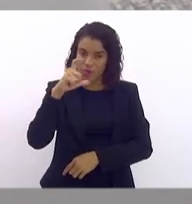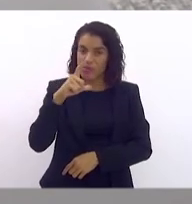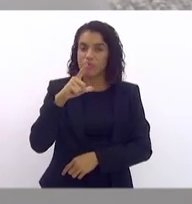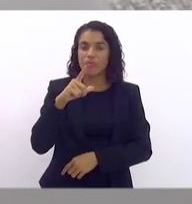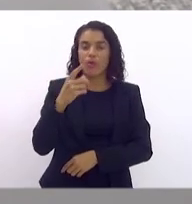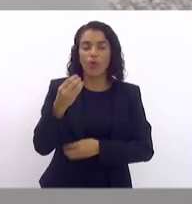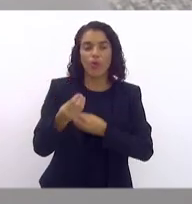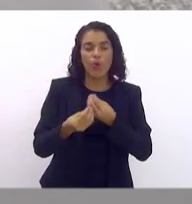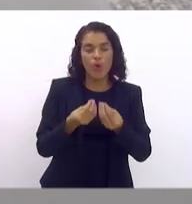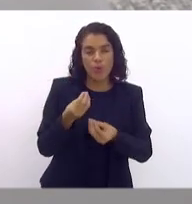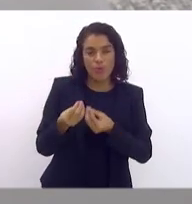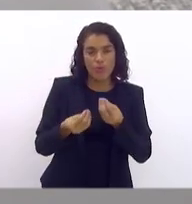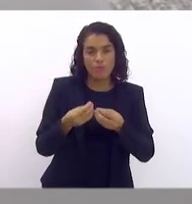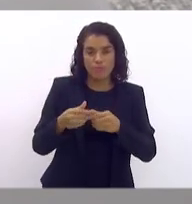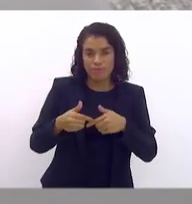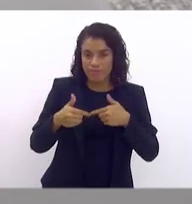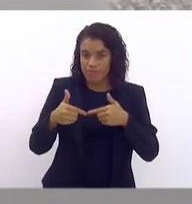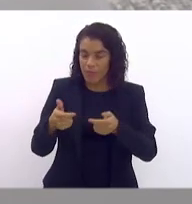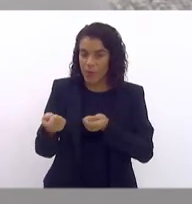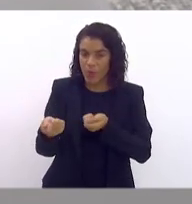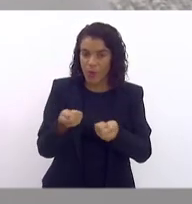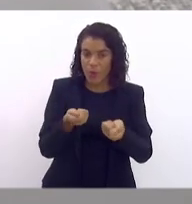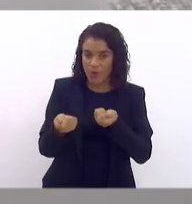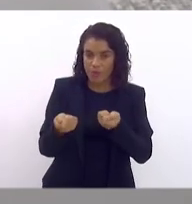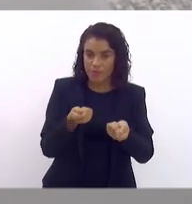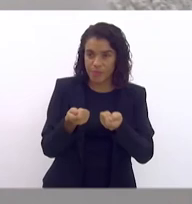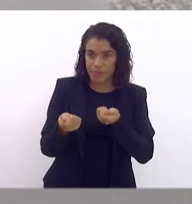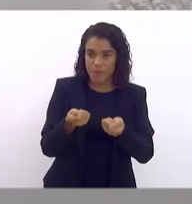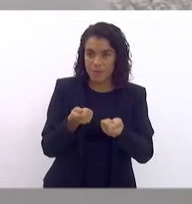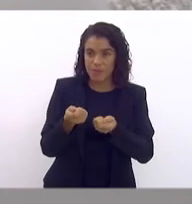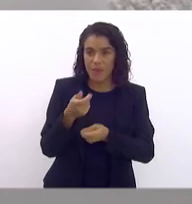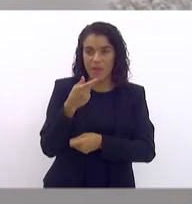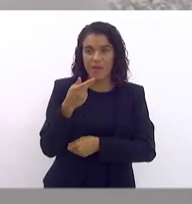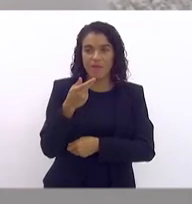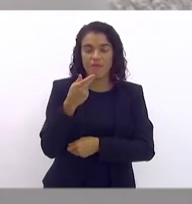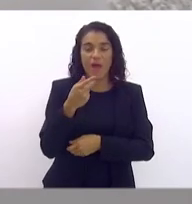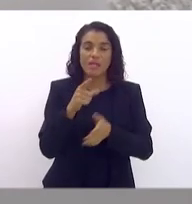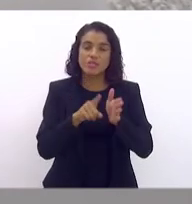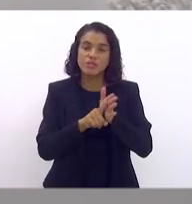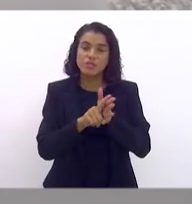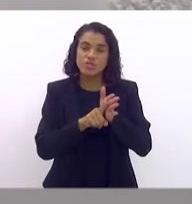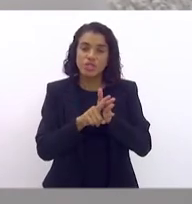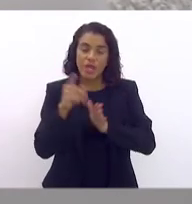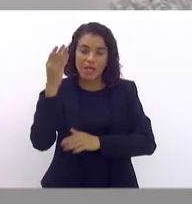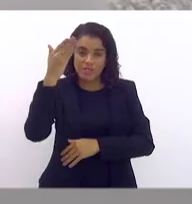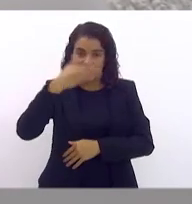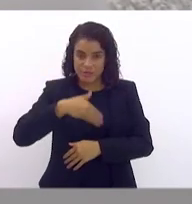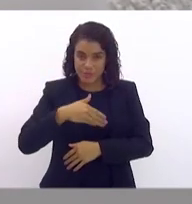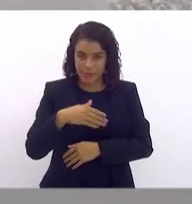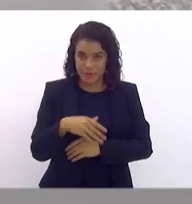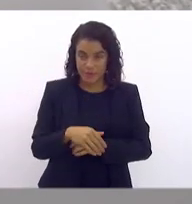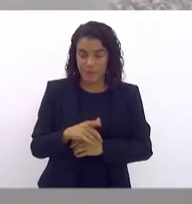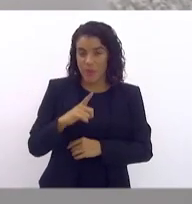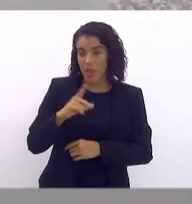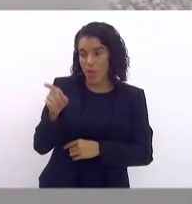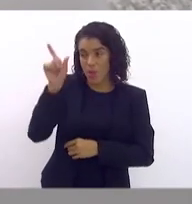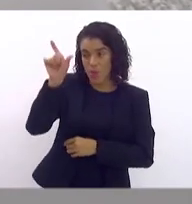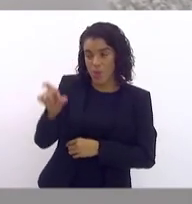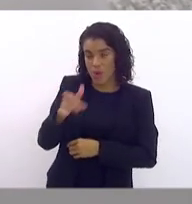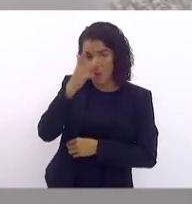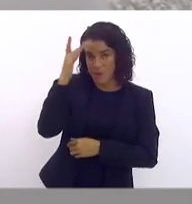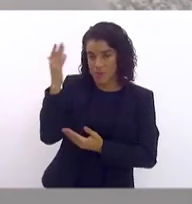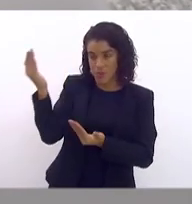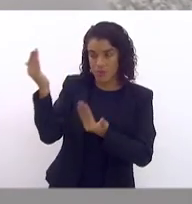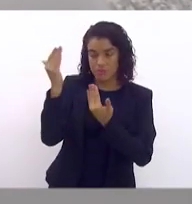diligências de controle que nós chamamos de checagem de evidências então se eu tenho um suspeito e eu